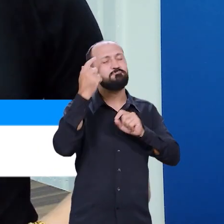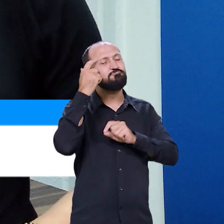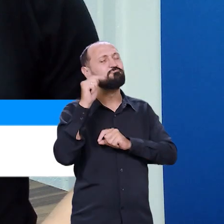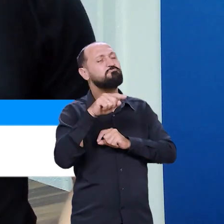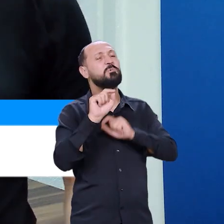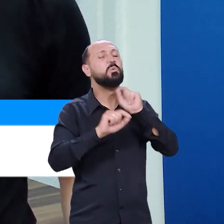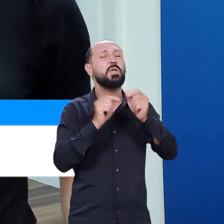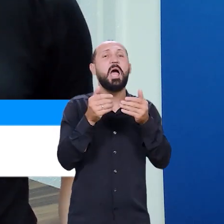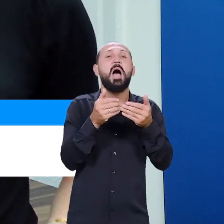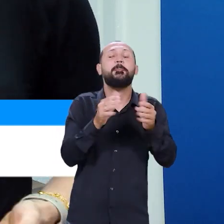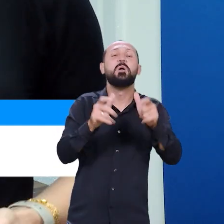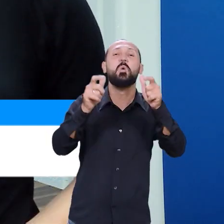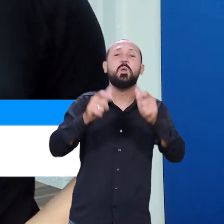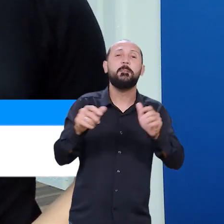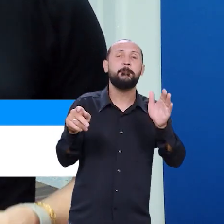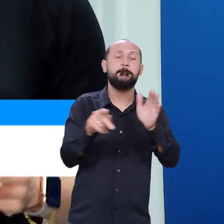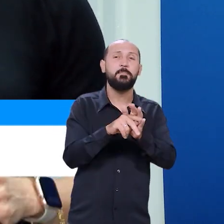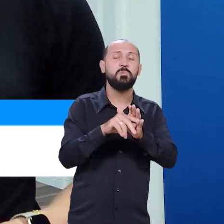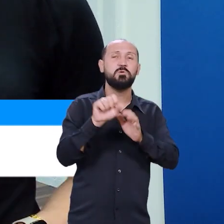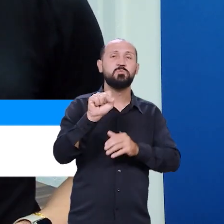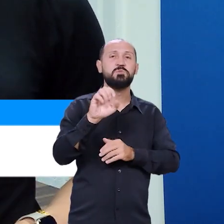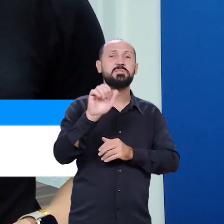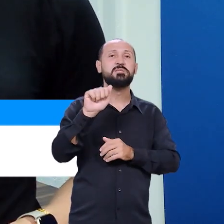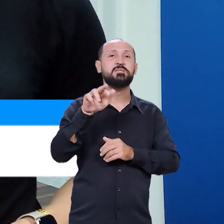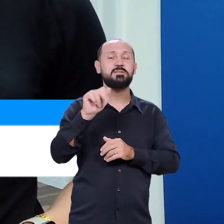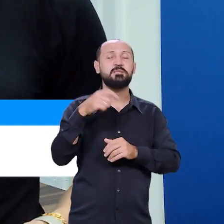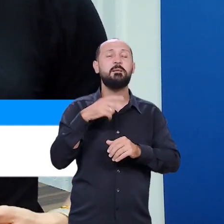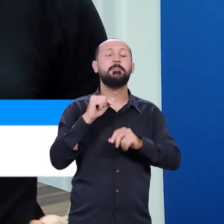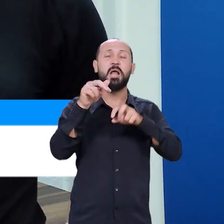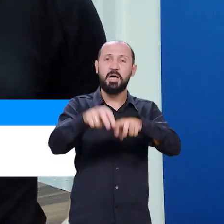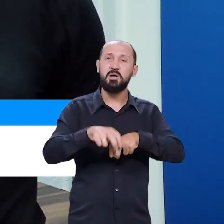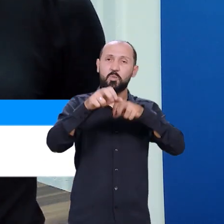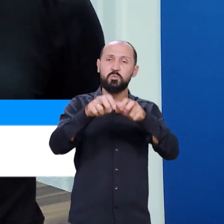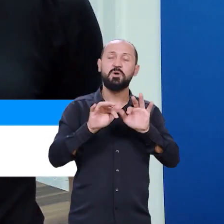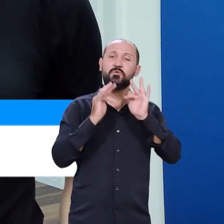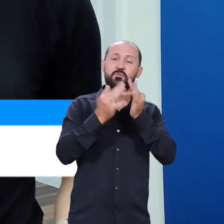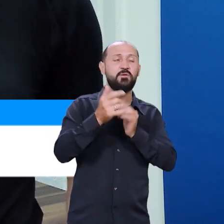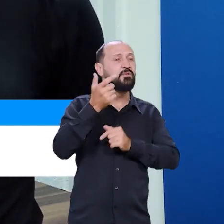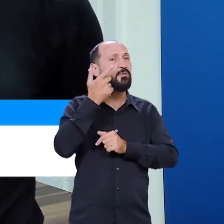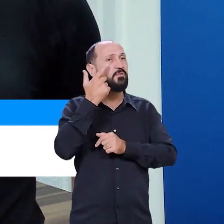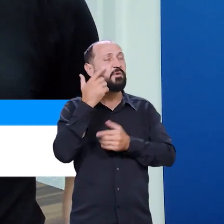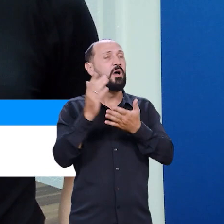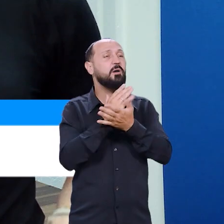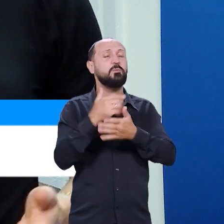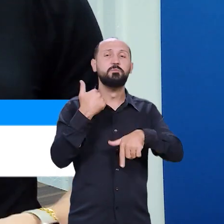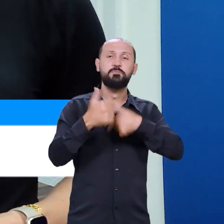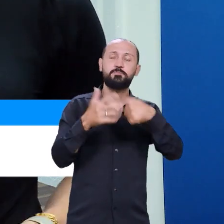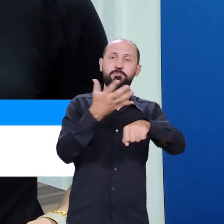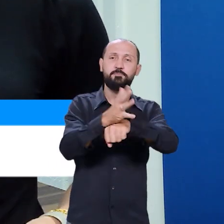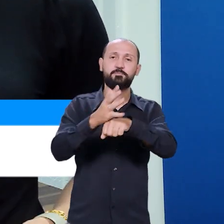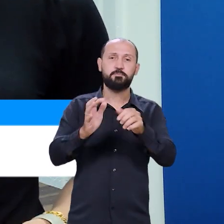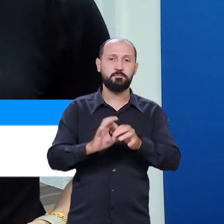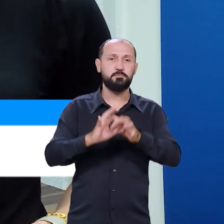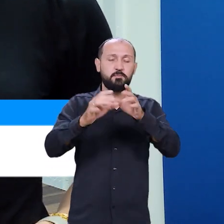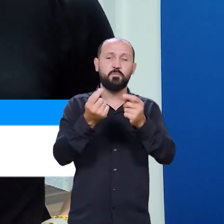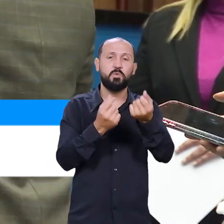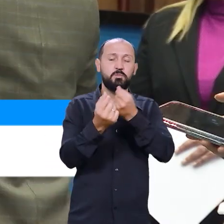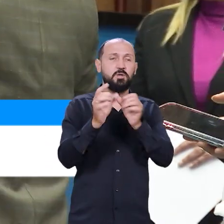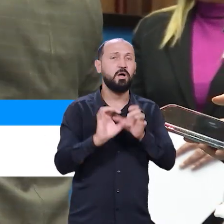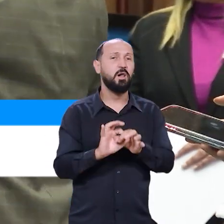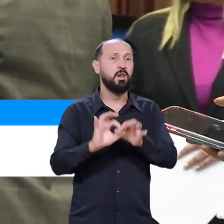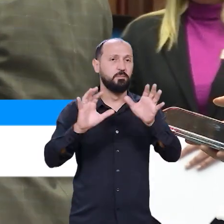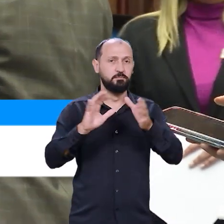é abrir espaços nos CEASAs para a agricultura familiar, além de observar o livre exercício da atividade